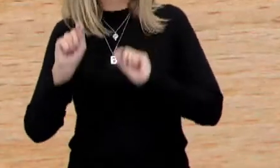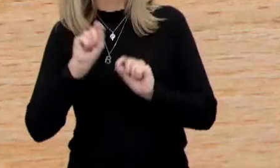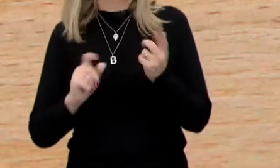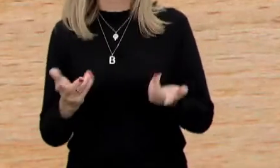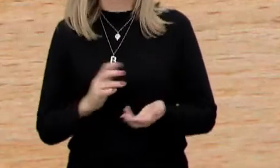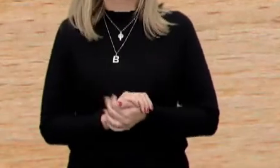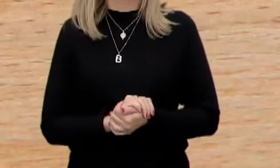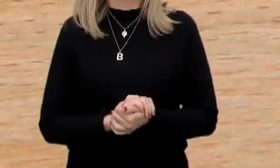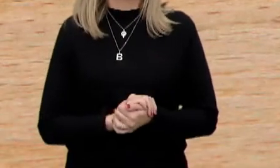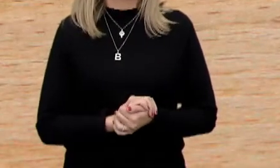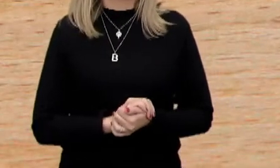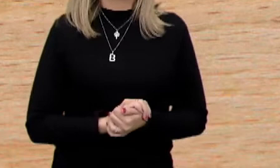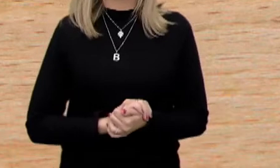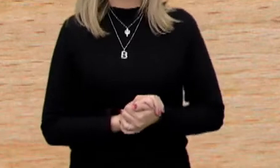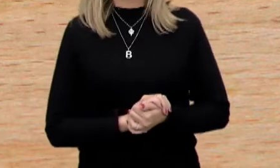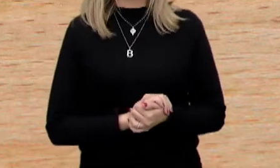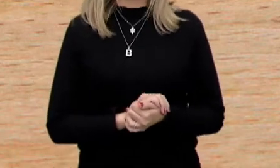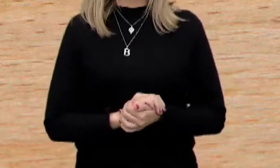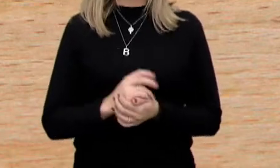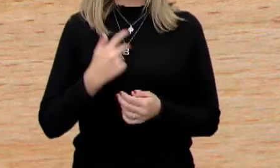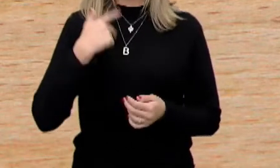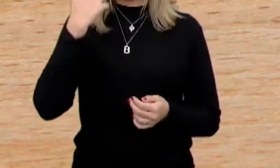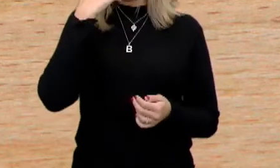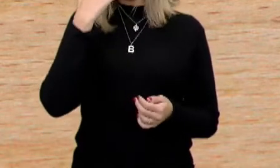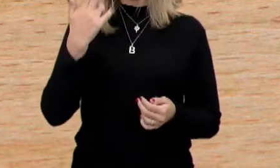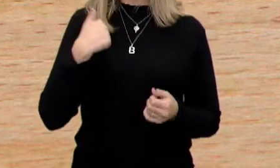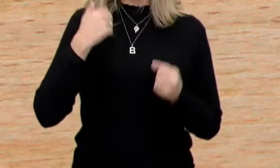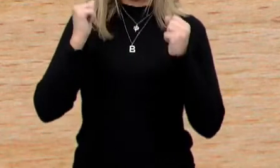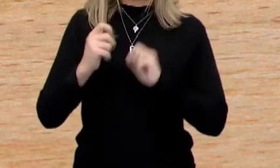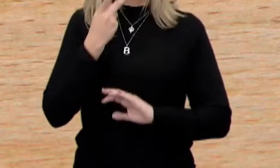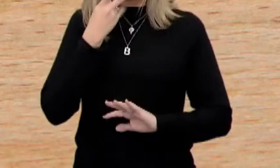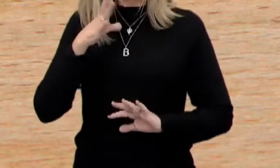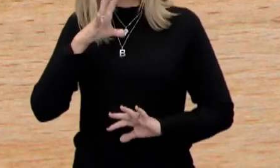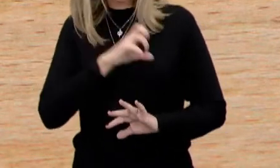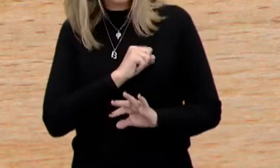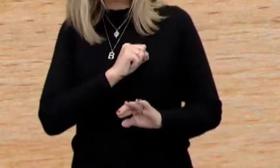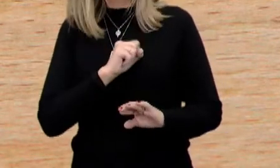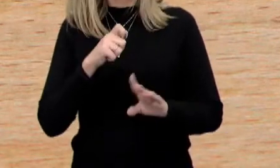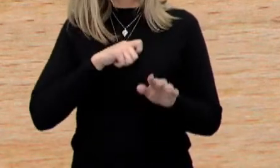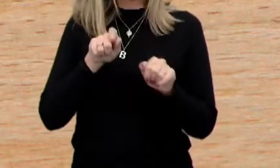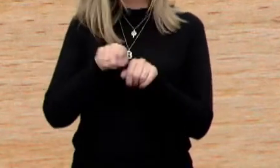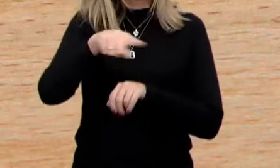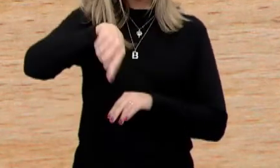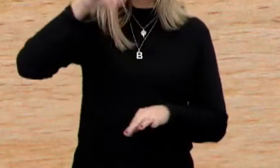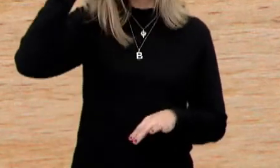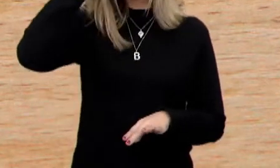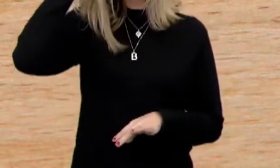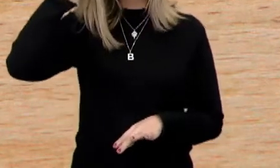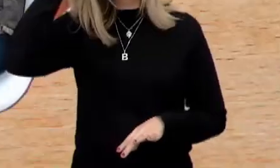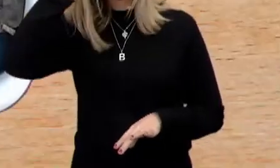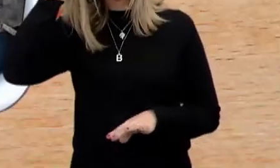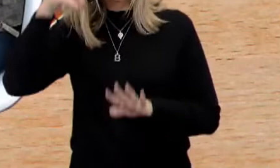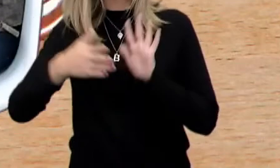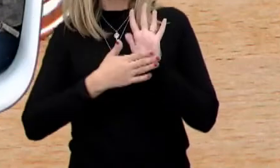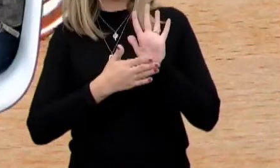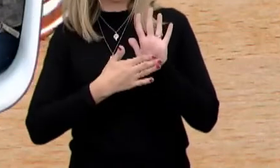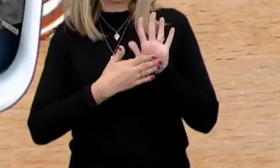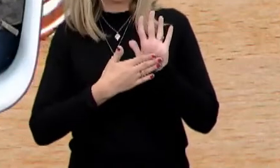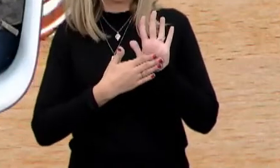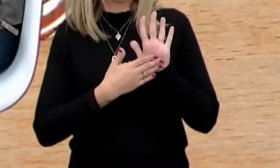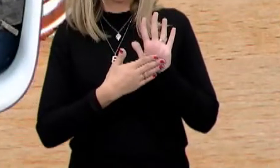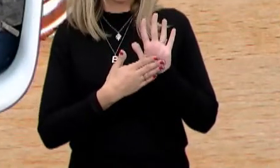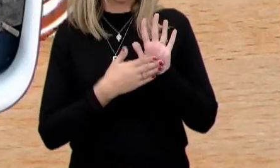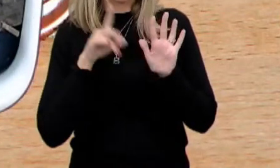assim, eu acho que quando eu posso falar de amor, eu posso fazer com que as pessoas entendam a proposta, né? Então, e aí